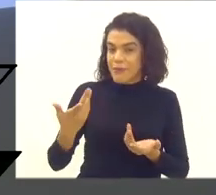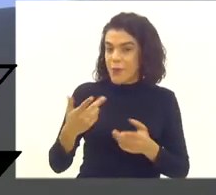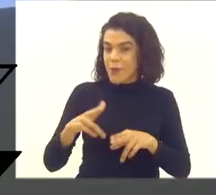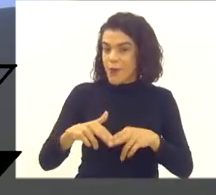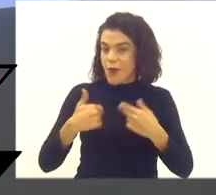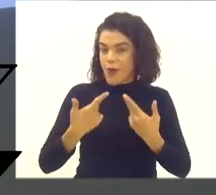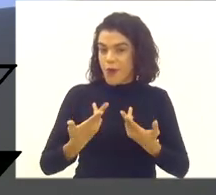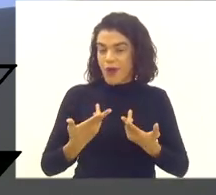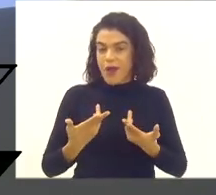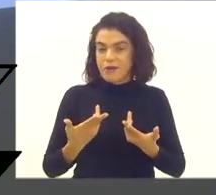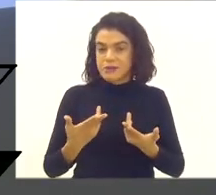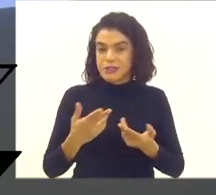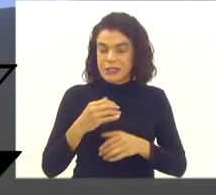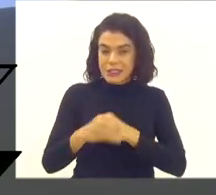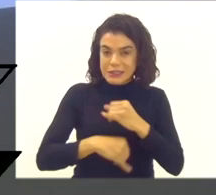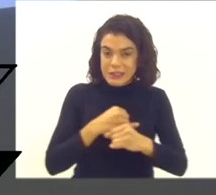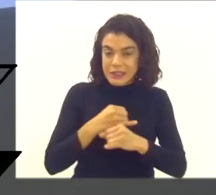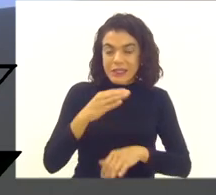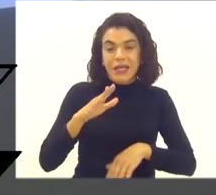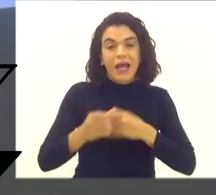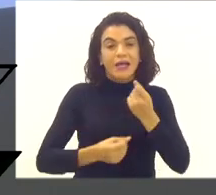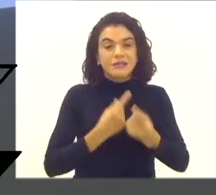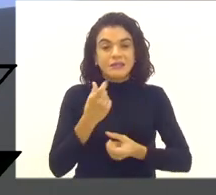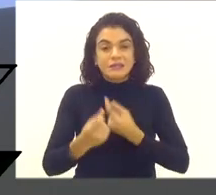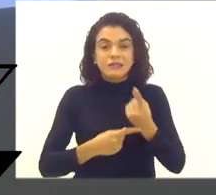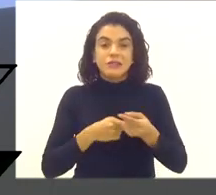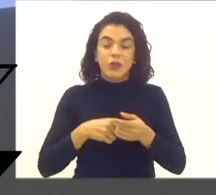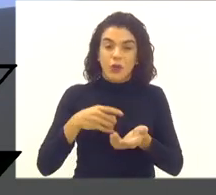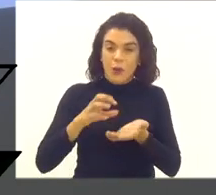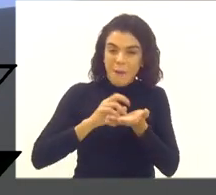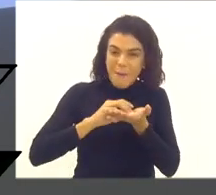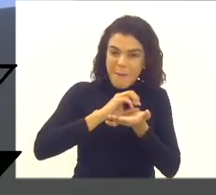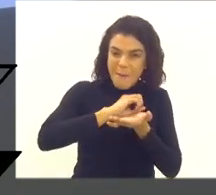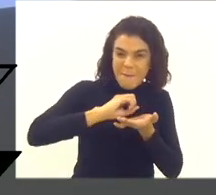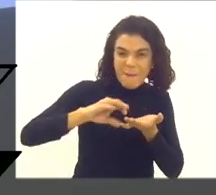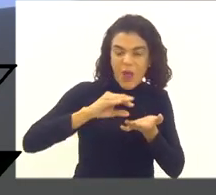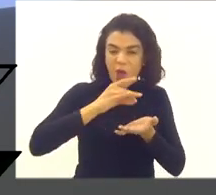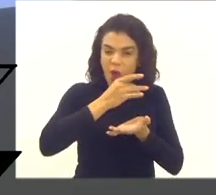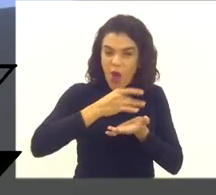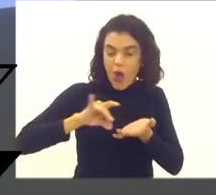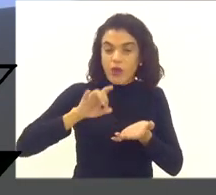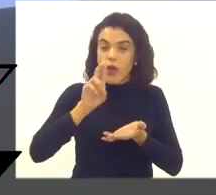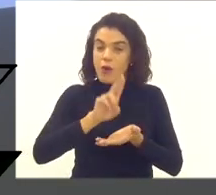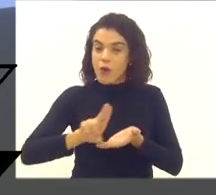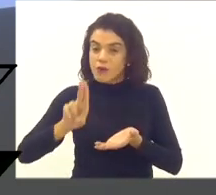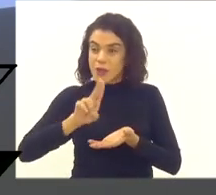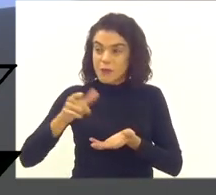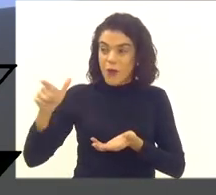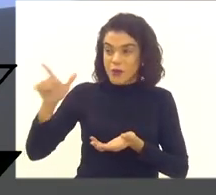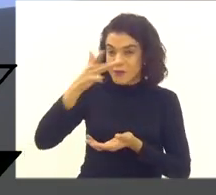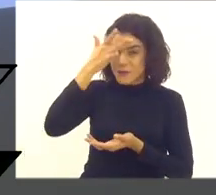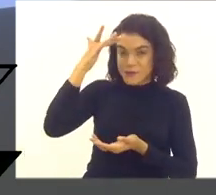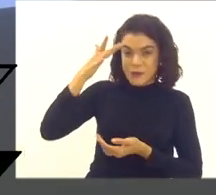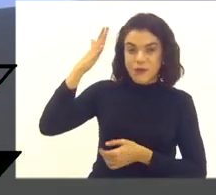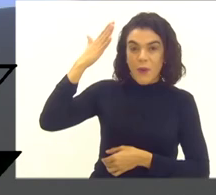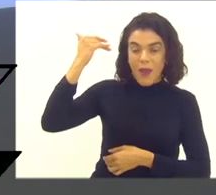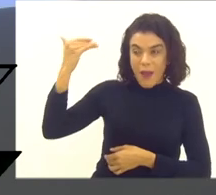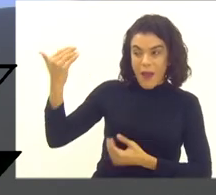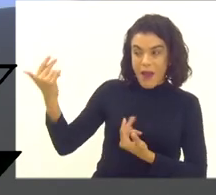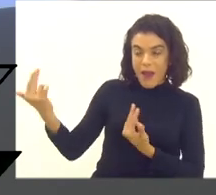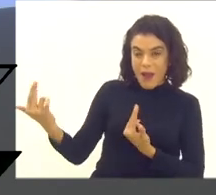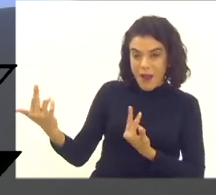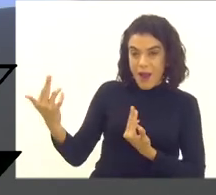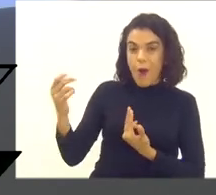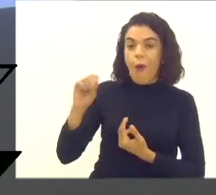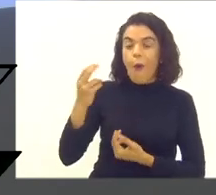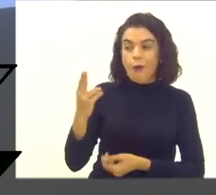catalisação da internet muitas vezes quando o discurso de ódio ele é usado por uma outra figura pública um